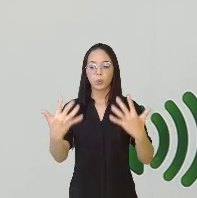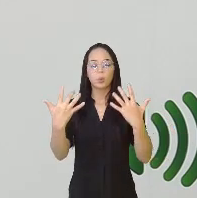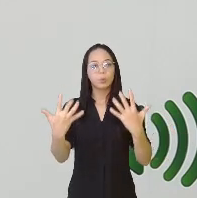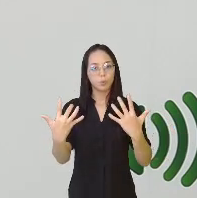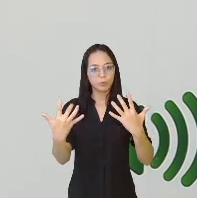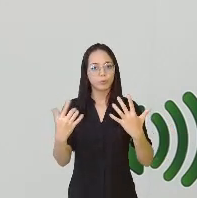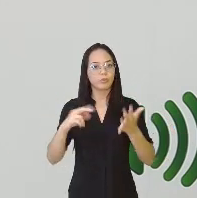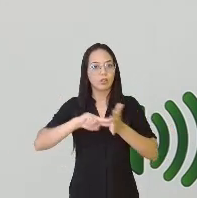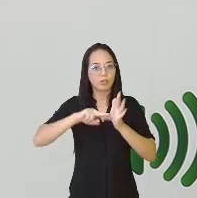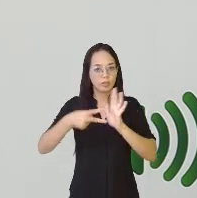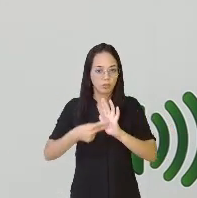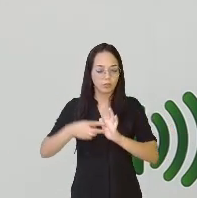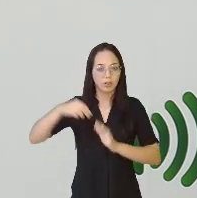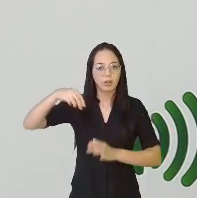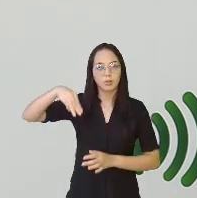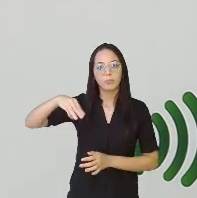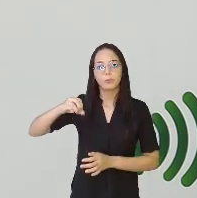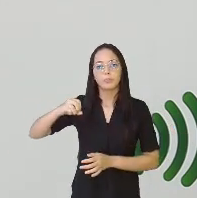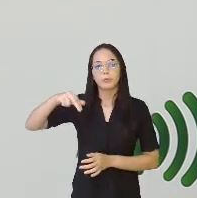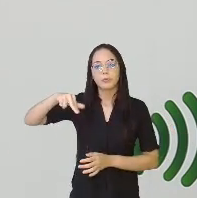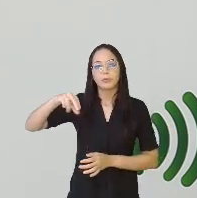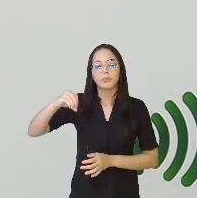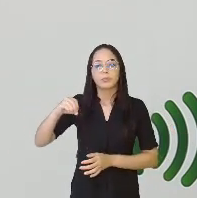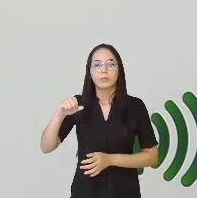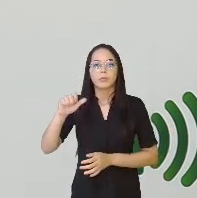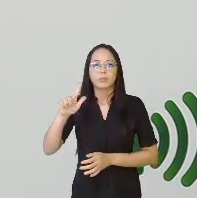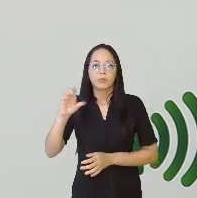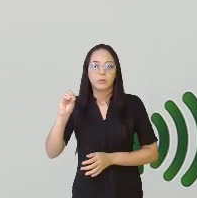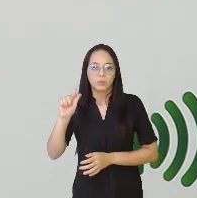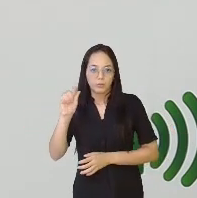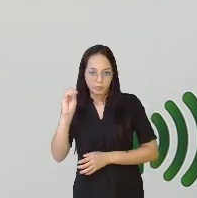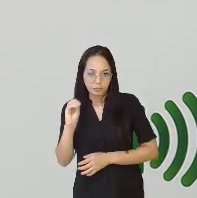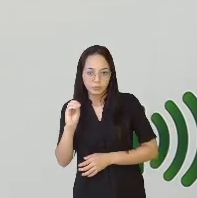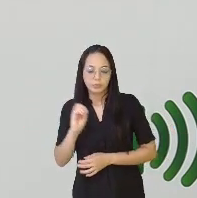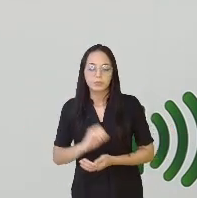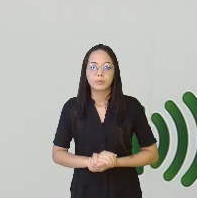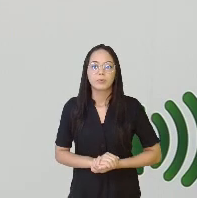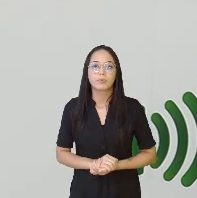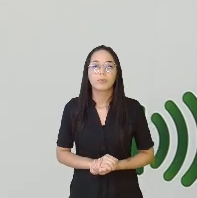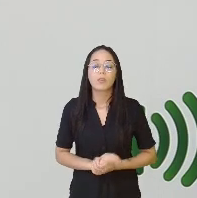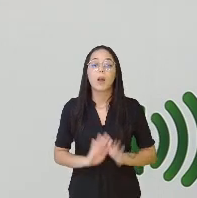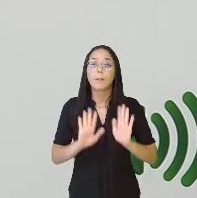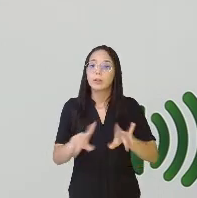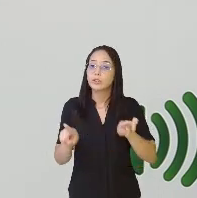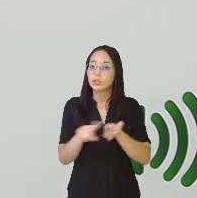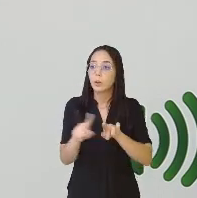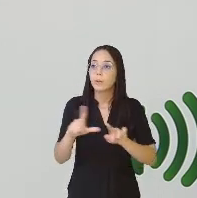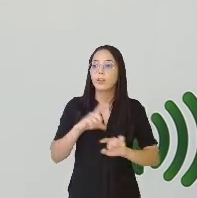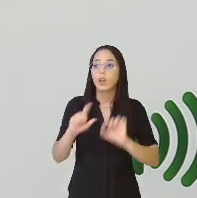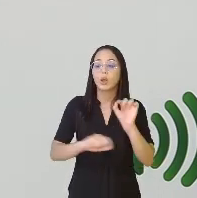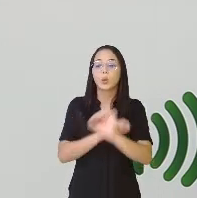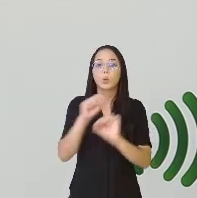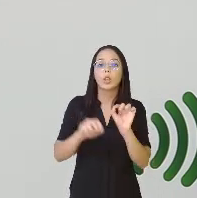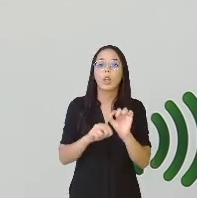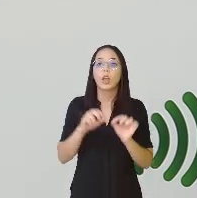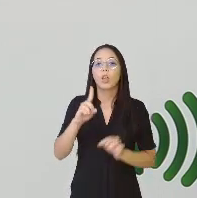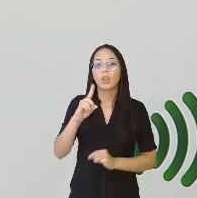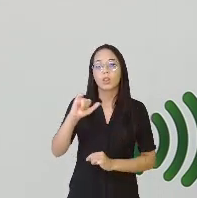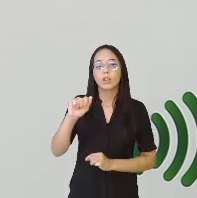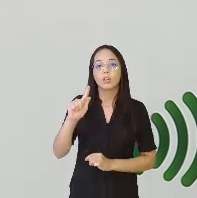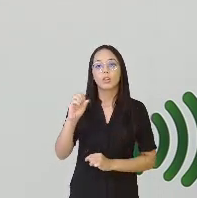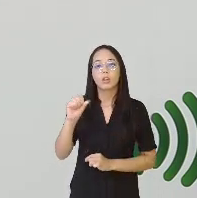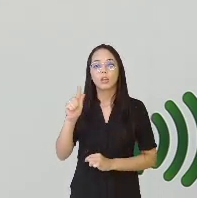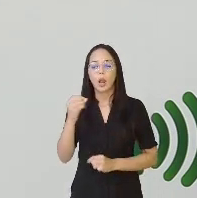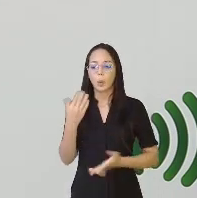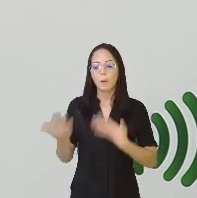é um monólogo, é uma pessoa que está falando consigo mesma. Mas também nós temos o diálogo. Essa